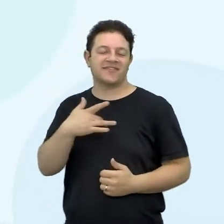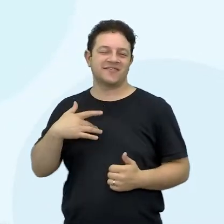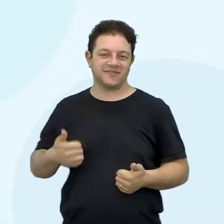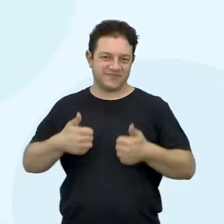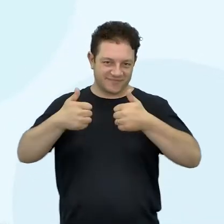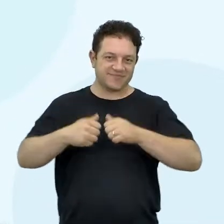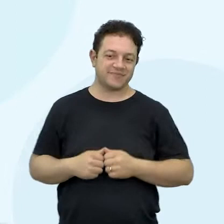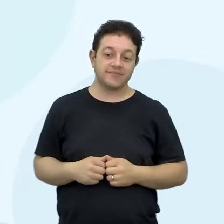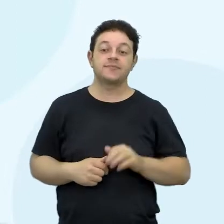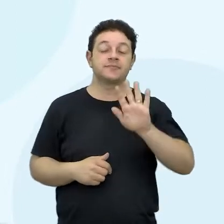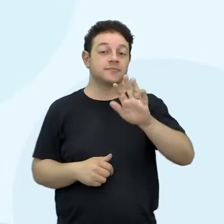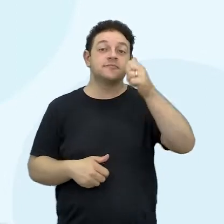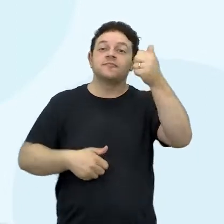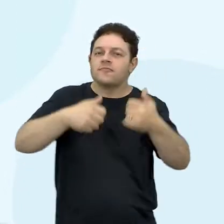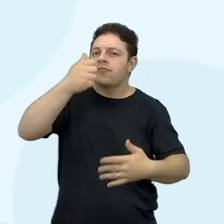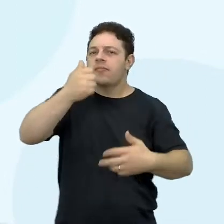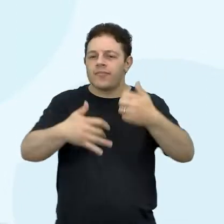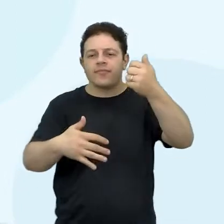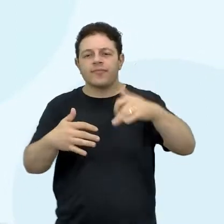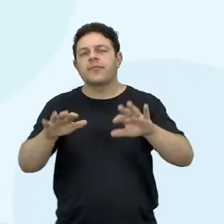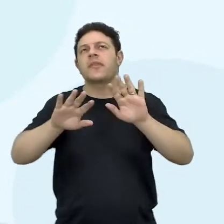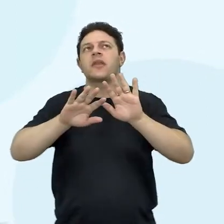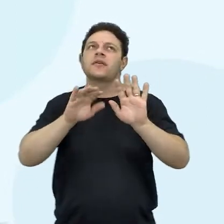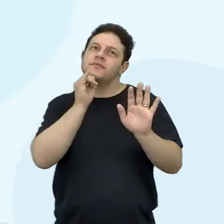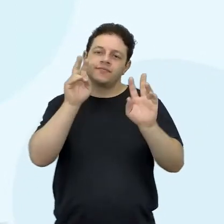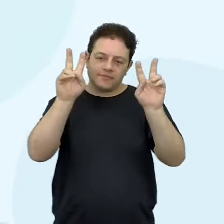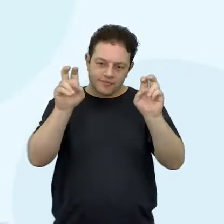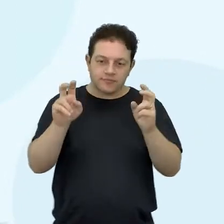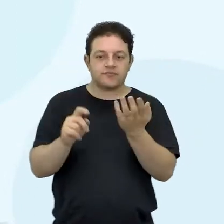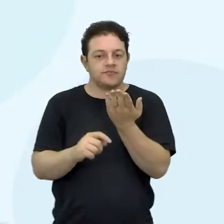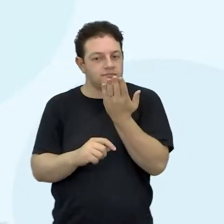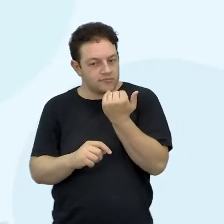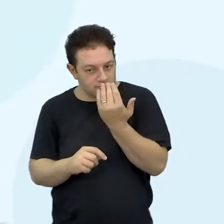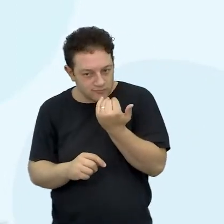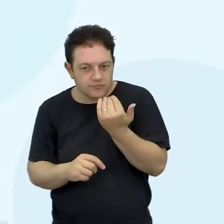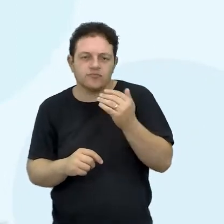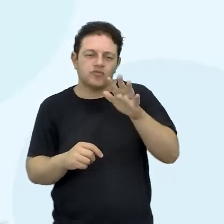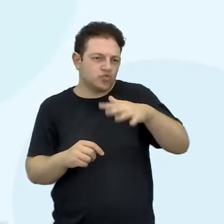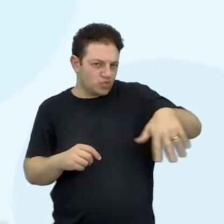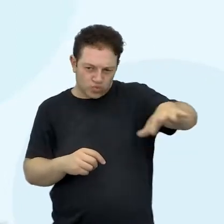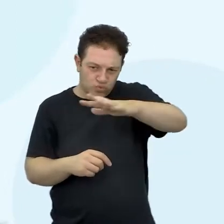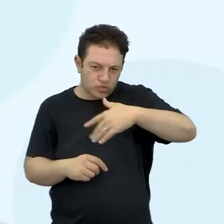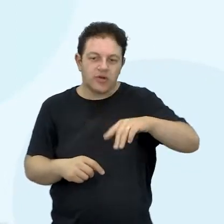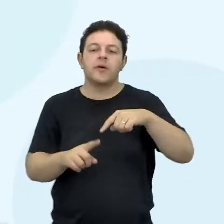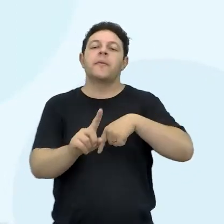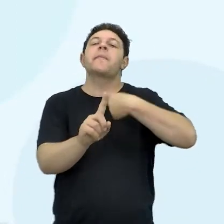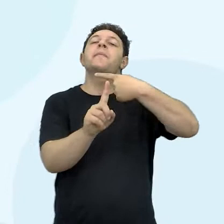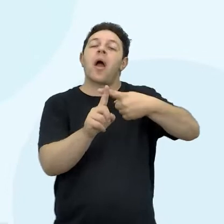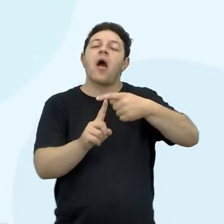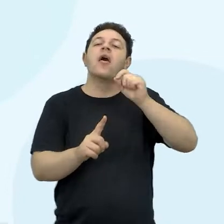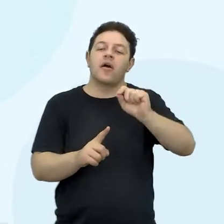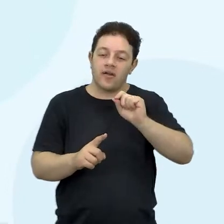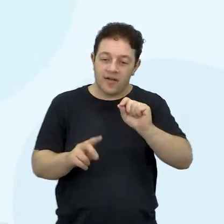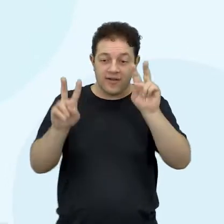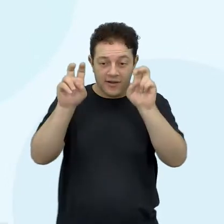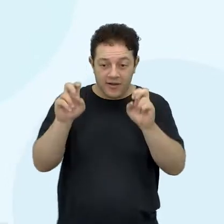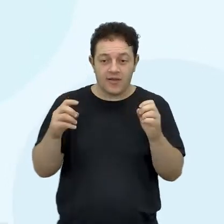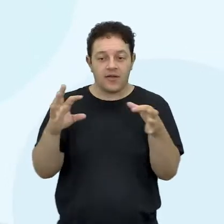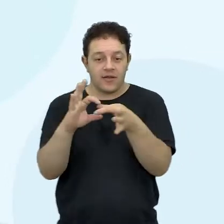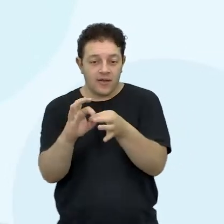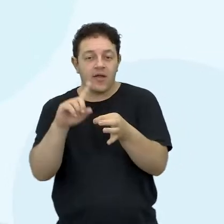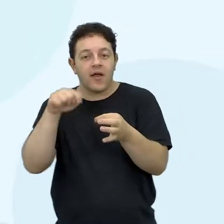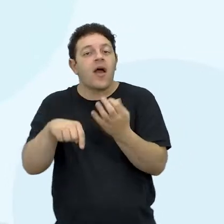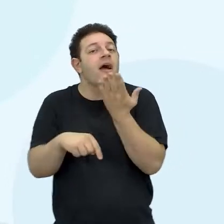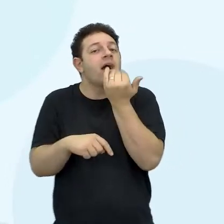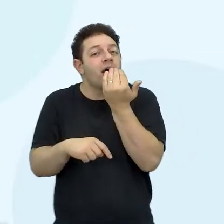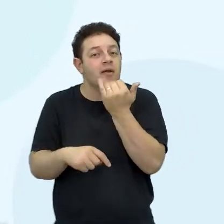não só a gente vai falar aí a respeito da alimentação de maneira geral, como também a gente vai relacionar com